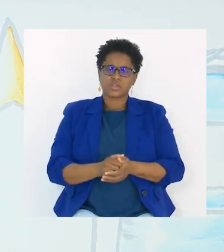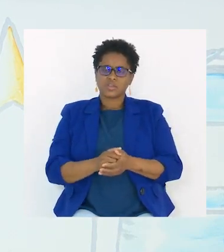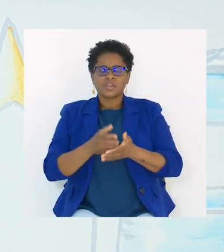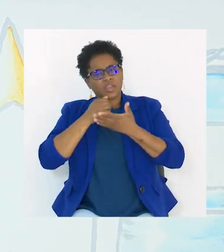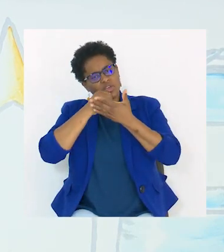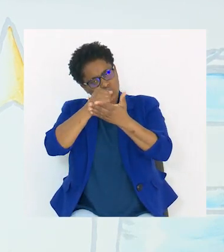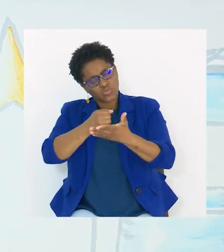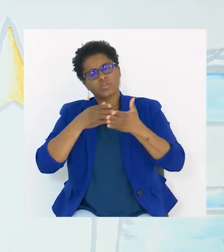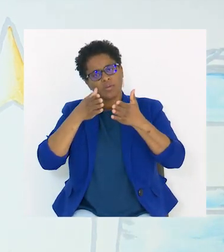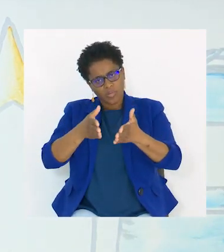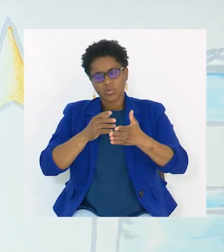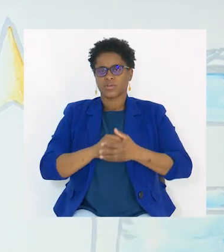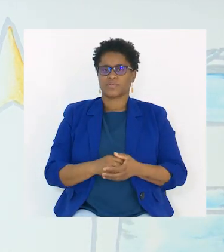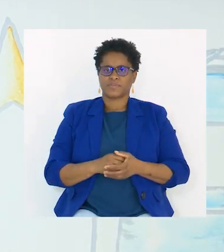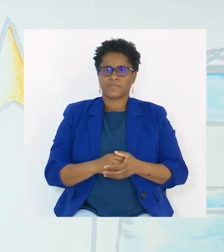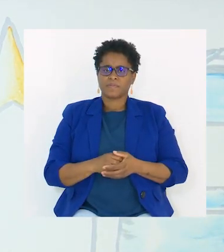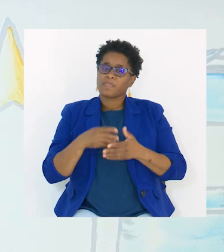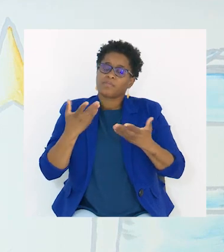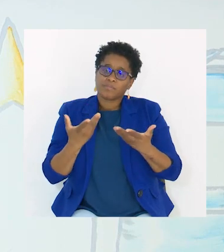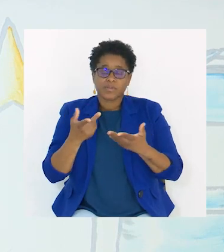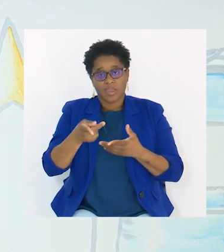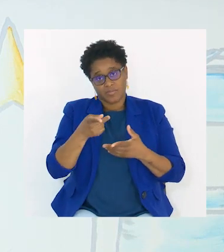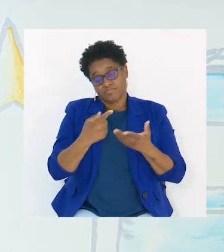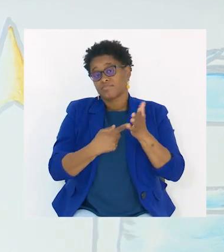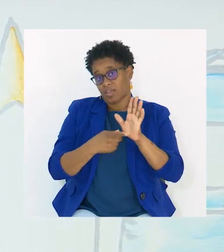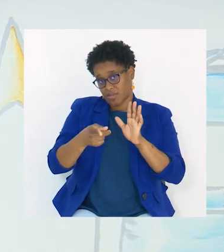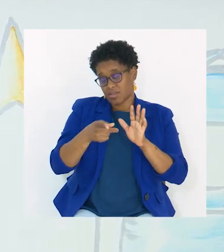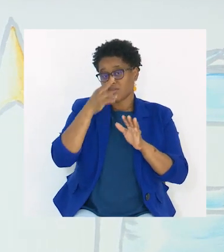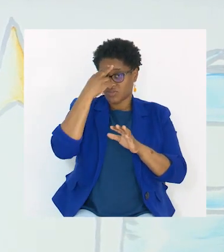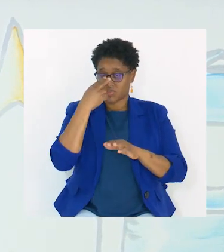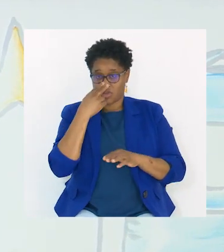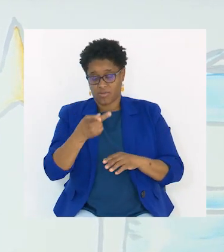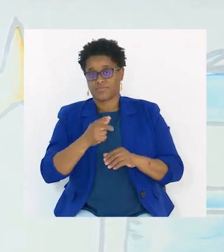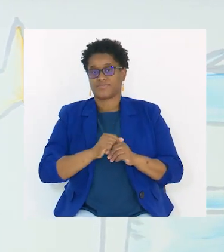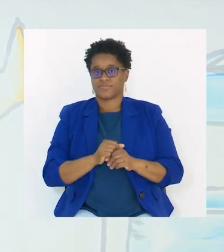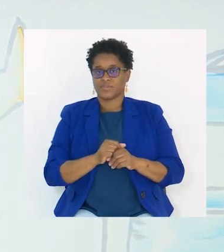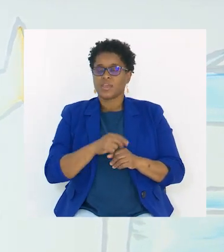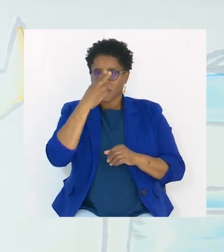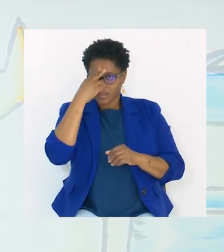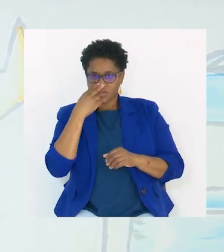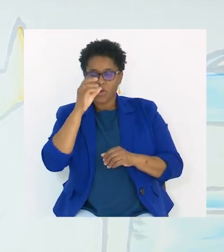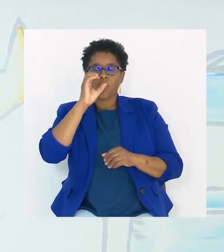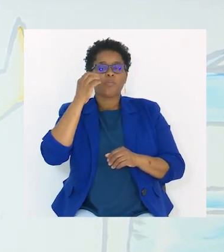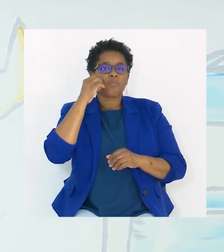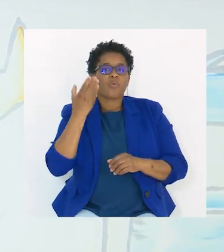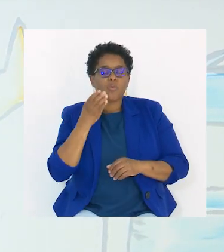colaboram. Nesse caso, com a história. Portanto, a história como ciência